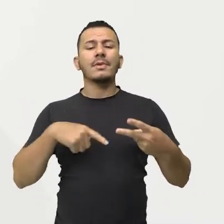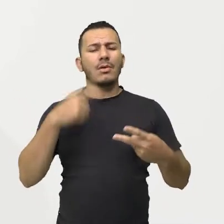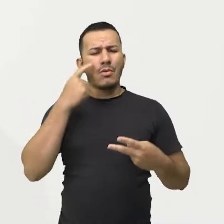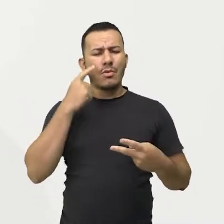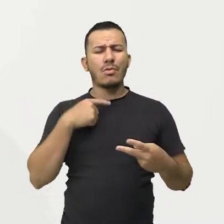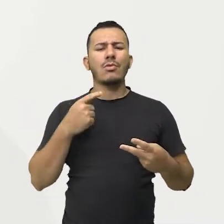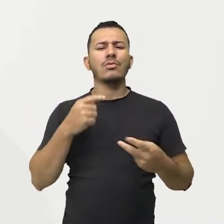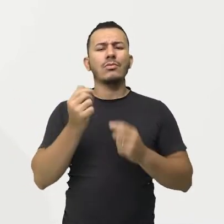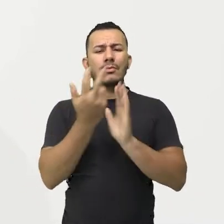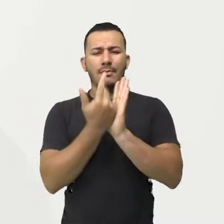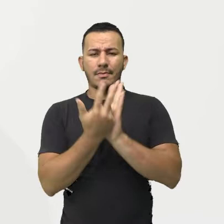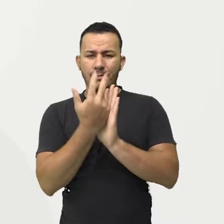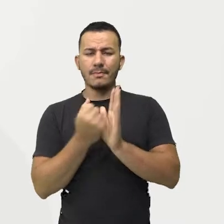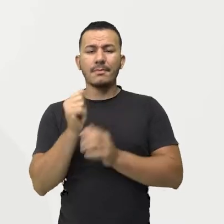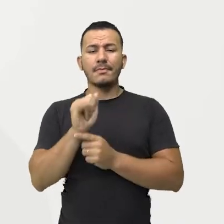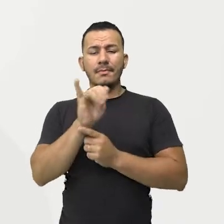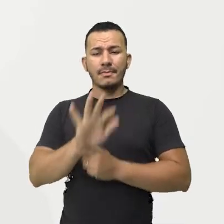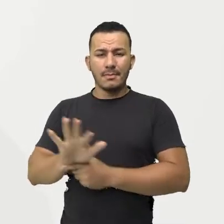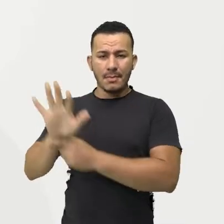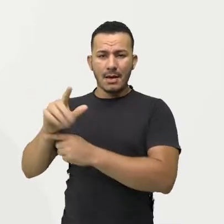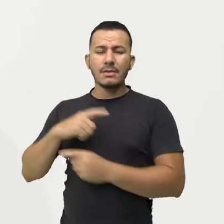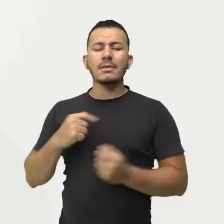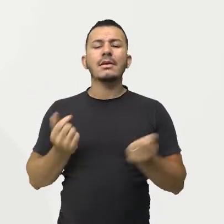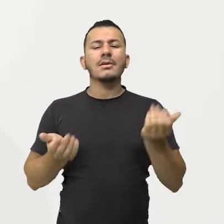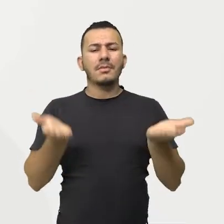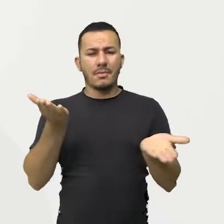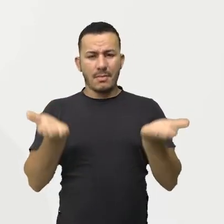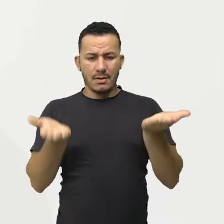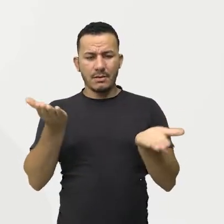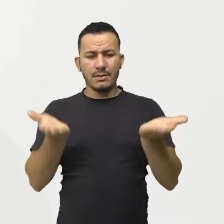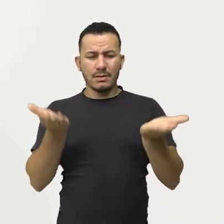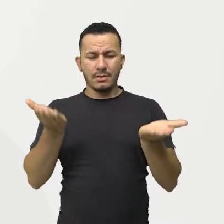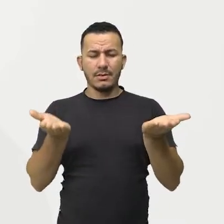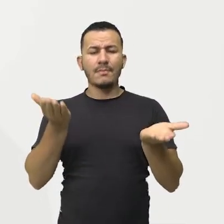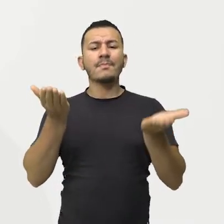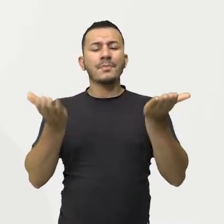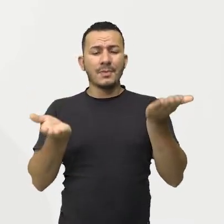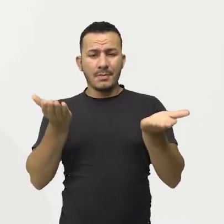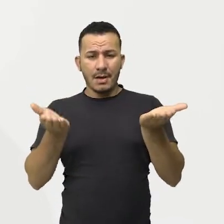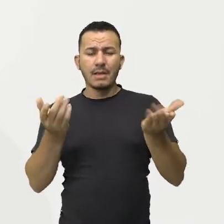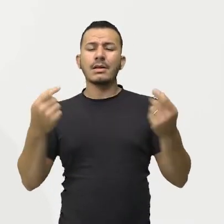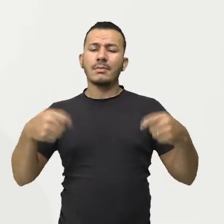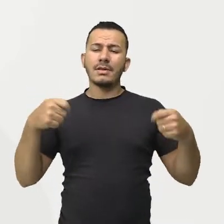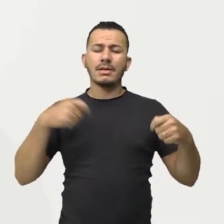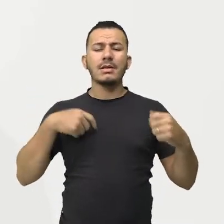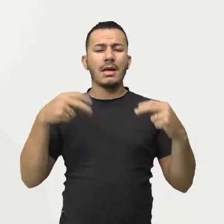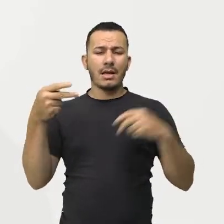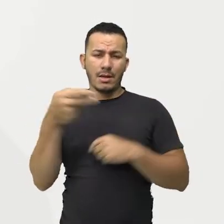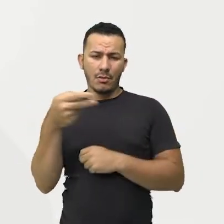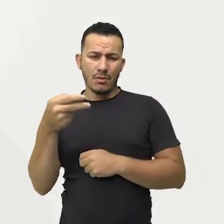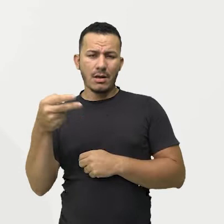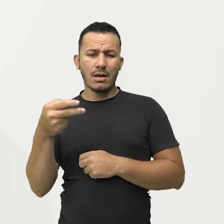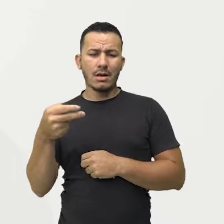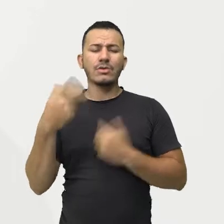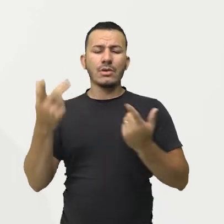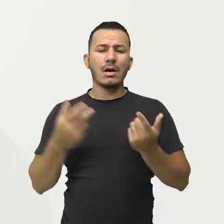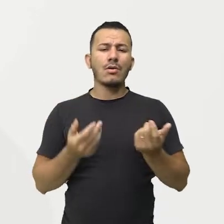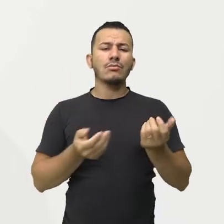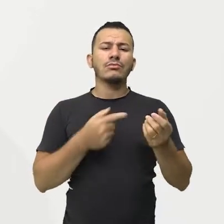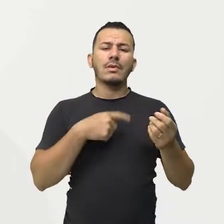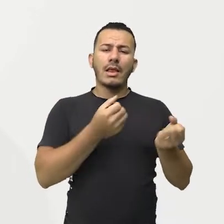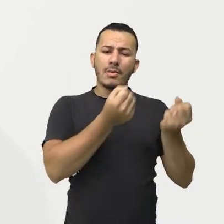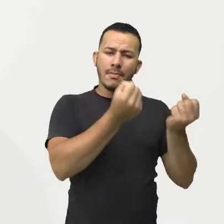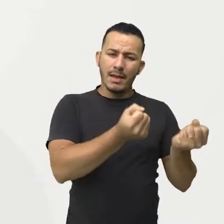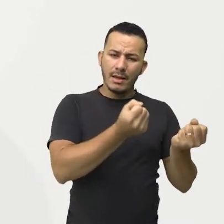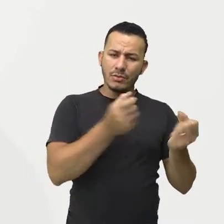balança, porque uma equação é, na verdade, uma sentença matemática tem que ser igual. Então, por isso, um peso de um lado